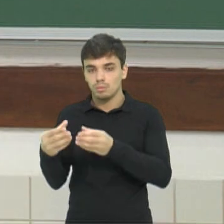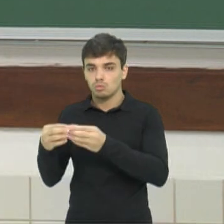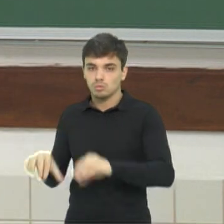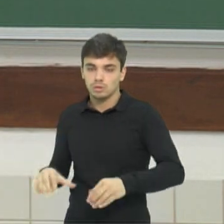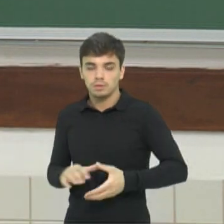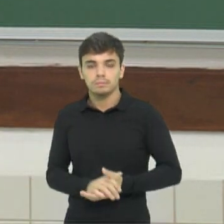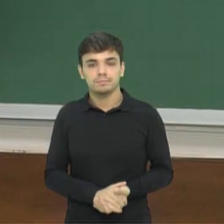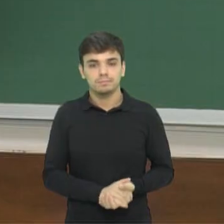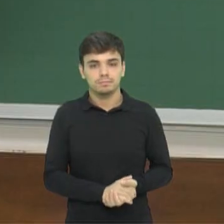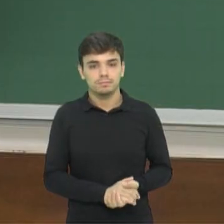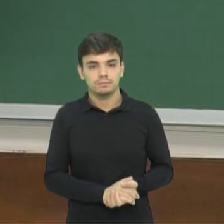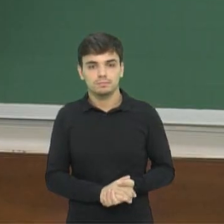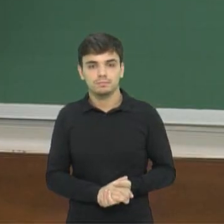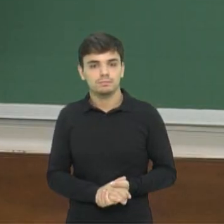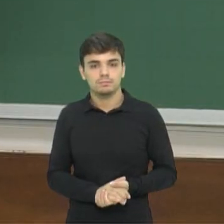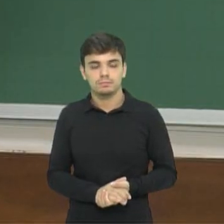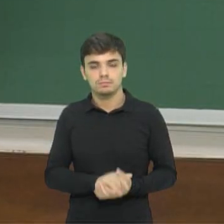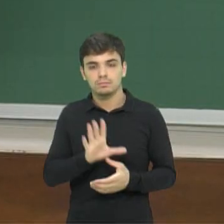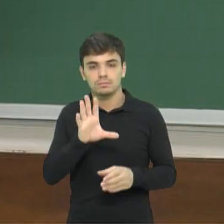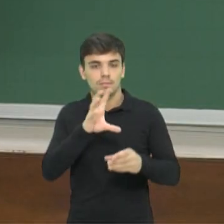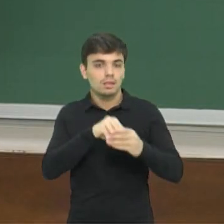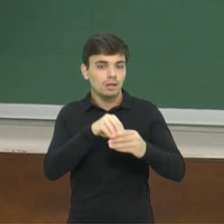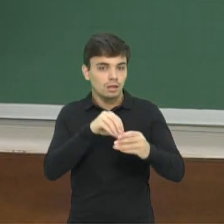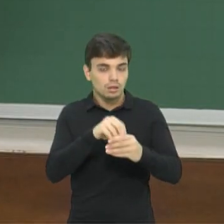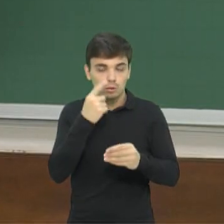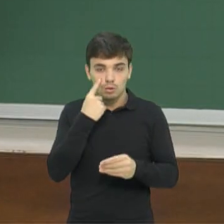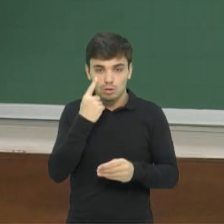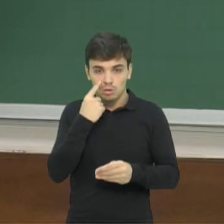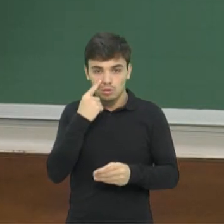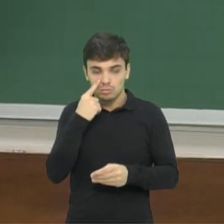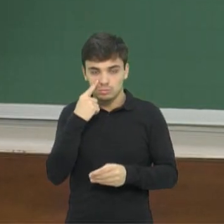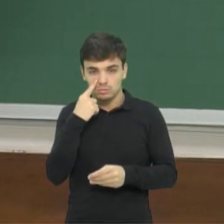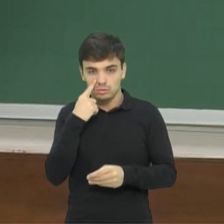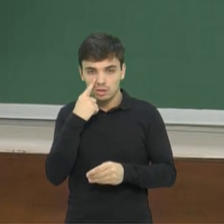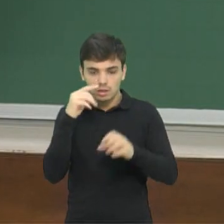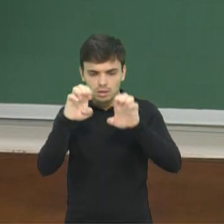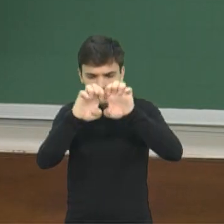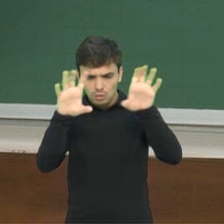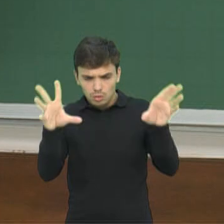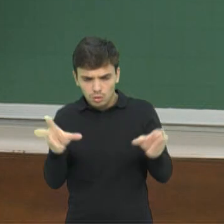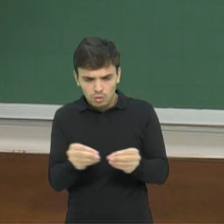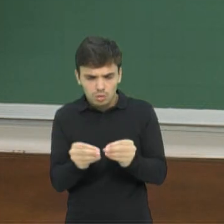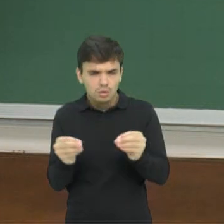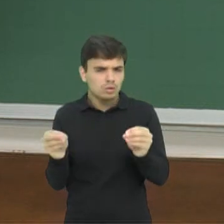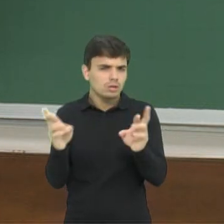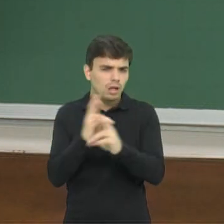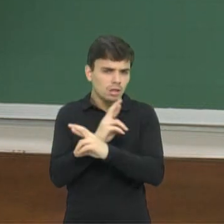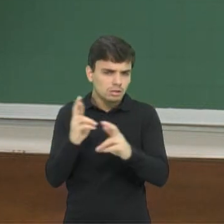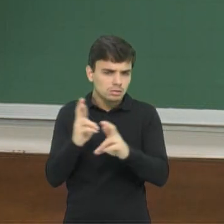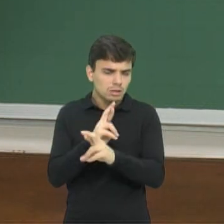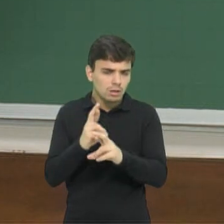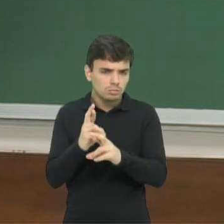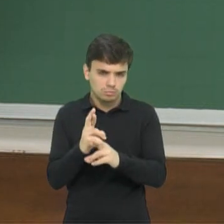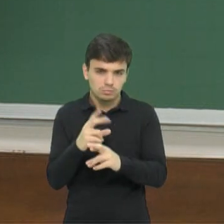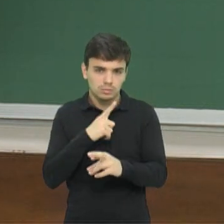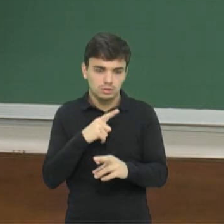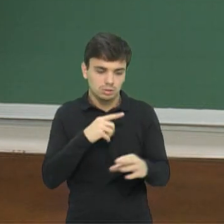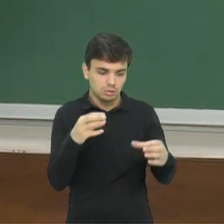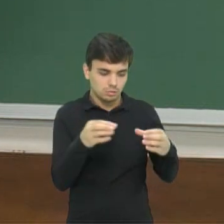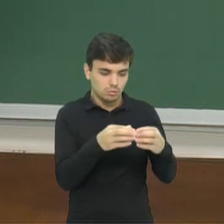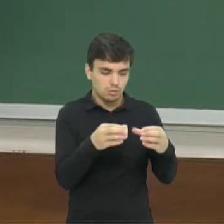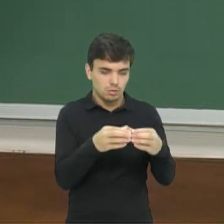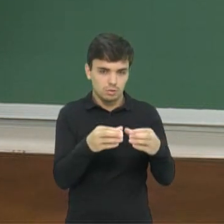que dentro das relações ecológicas intraespecíficas, harmônicas, a gente tinha dois tipos, a colônia e a